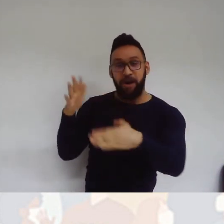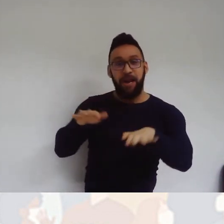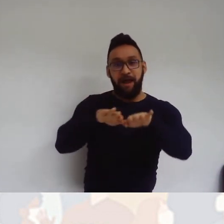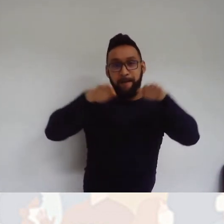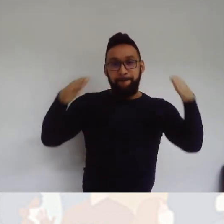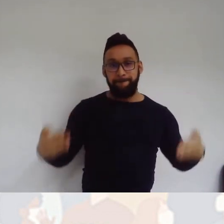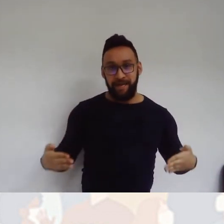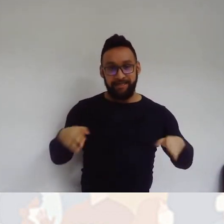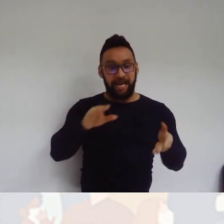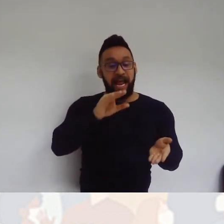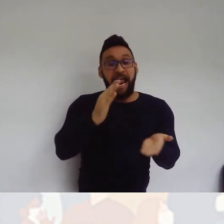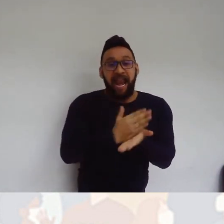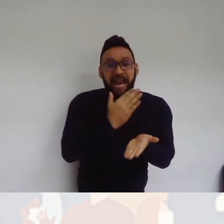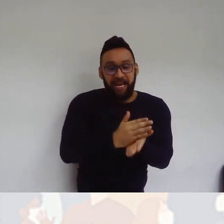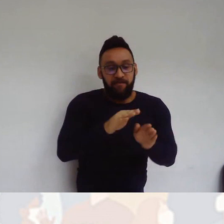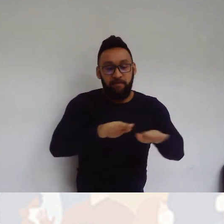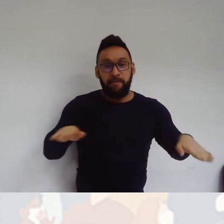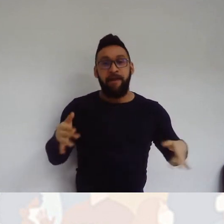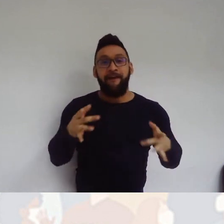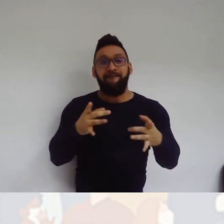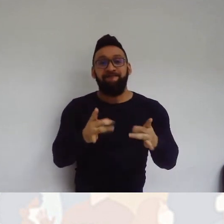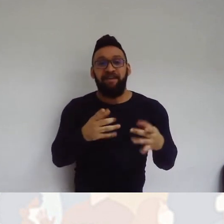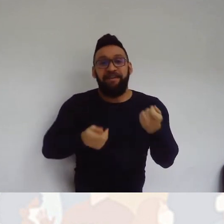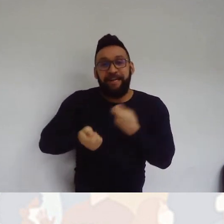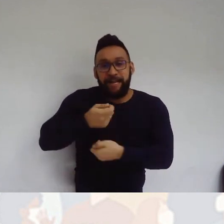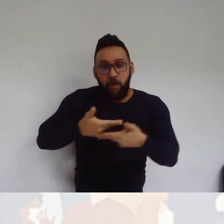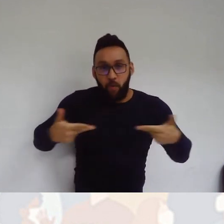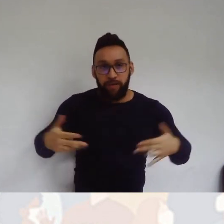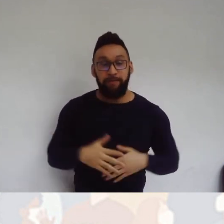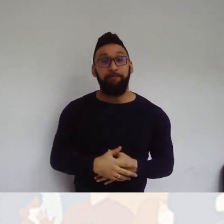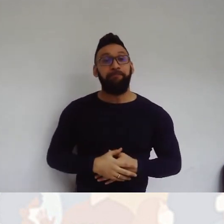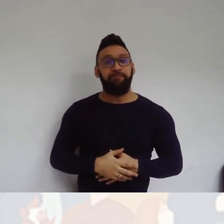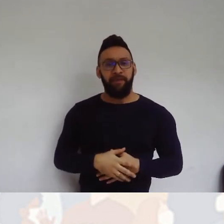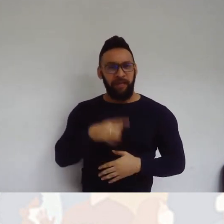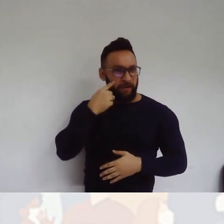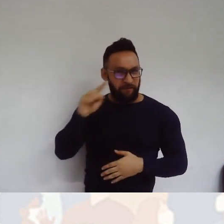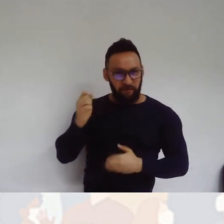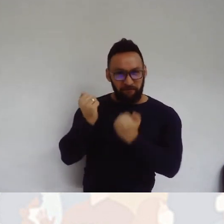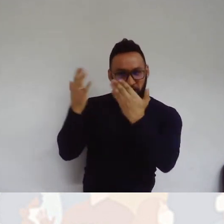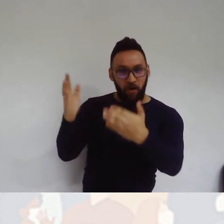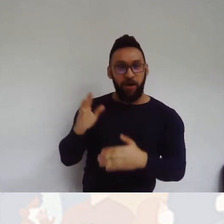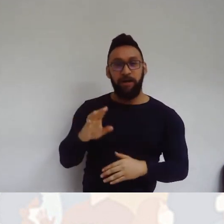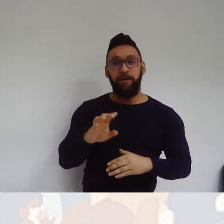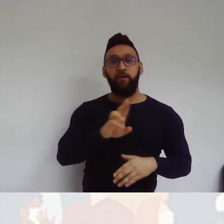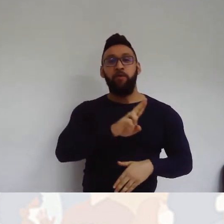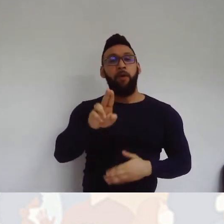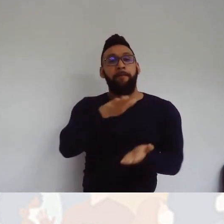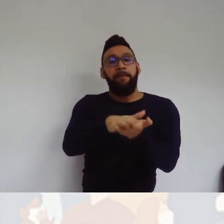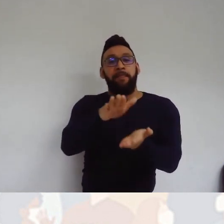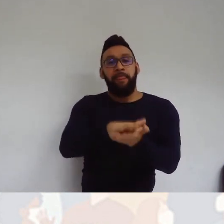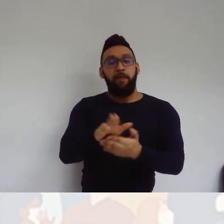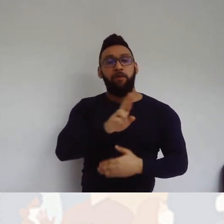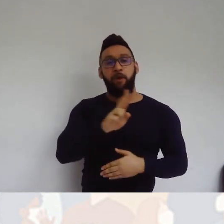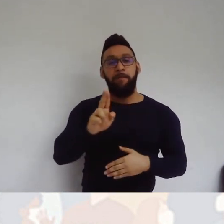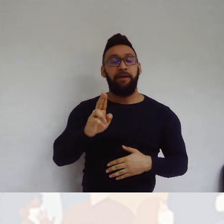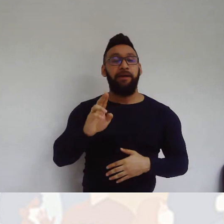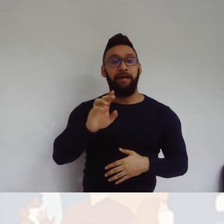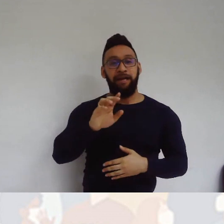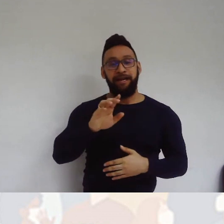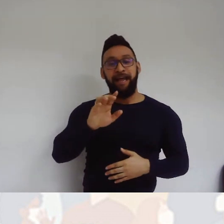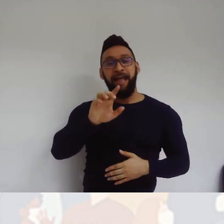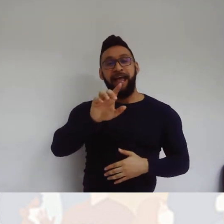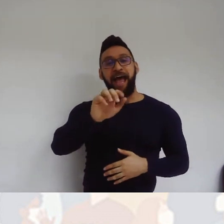né? Vocês devem ter observado, tem uma mesa ali da editora, da livraria acadêmica, aliás, com